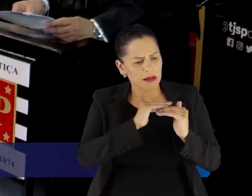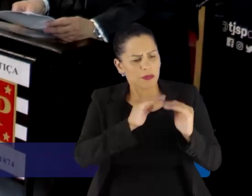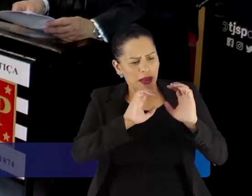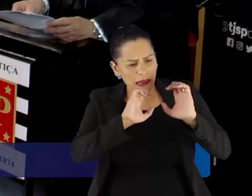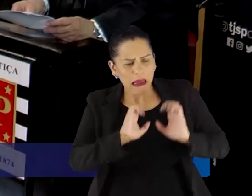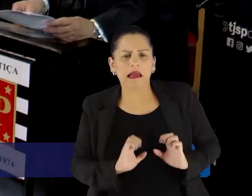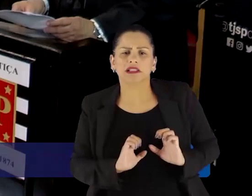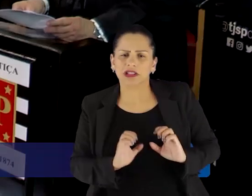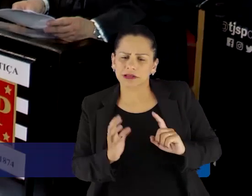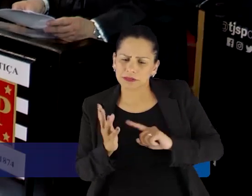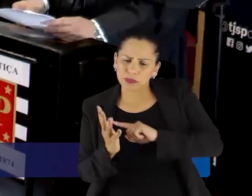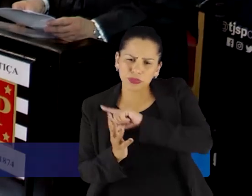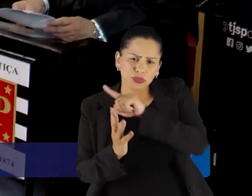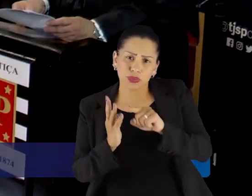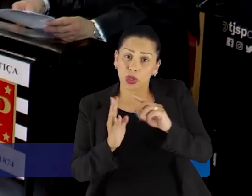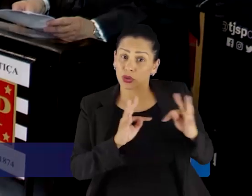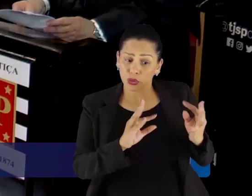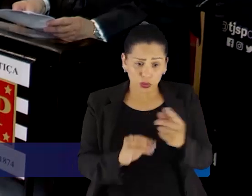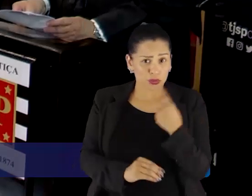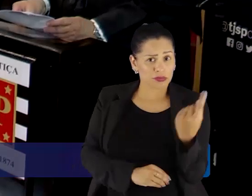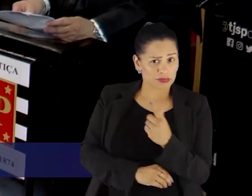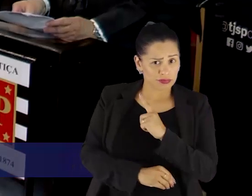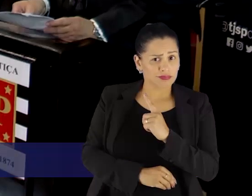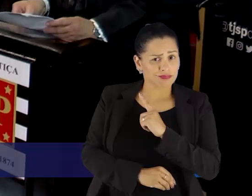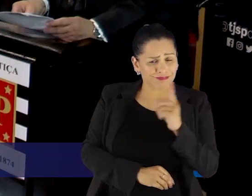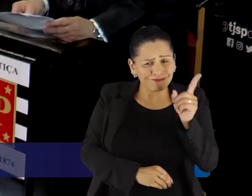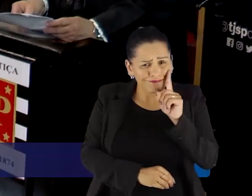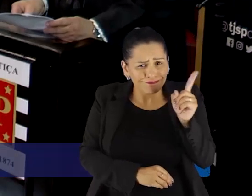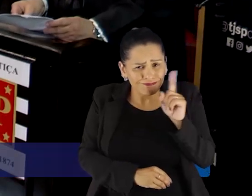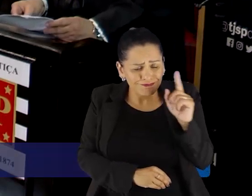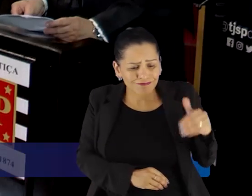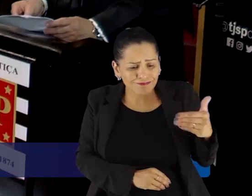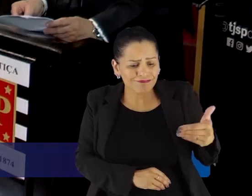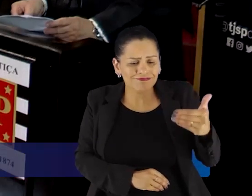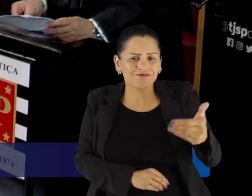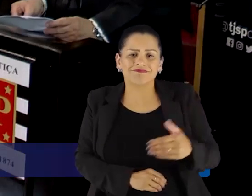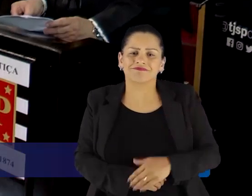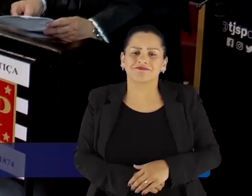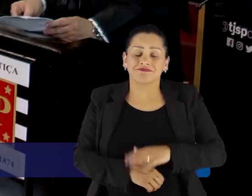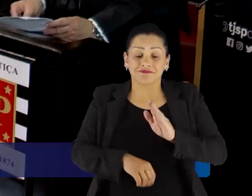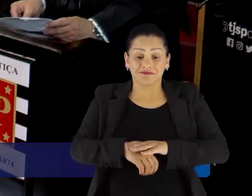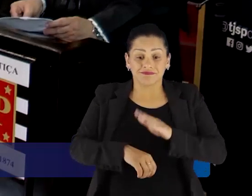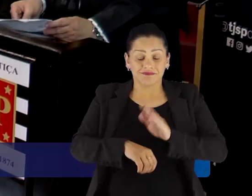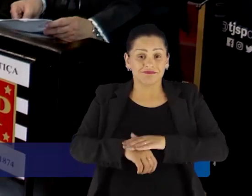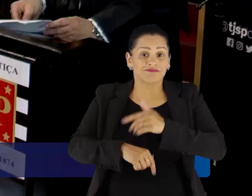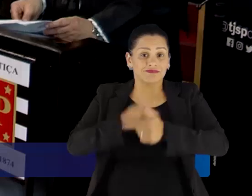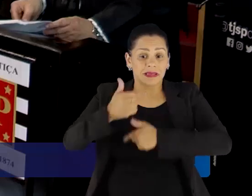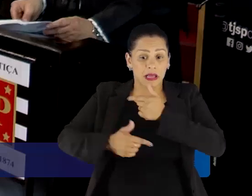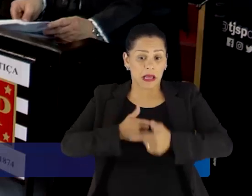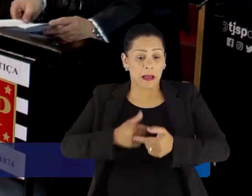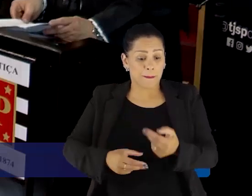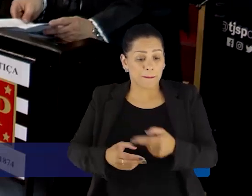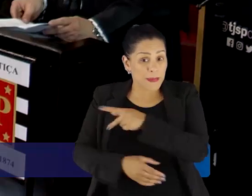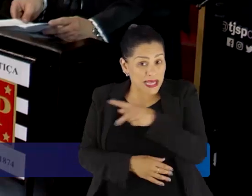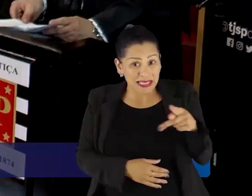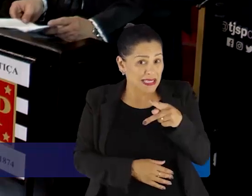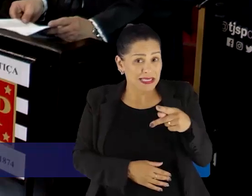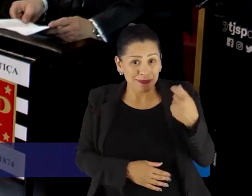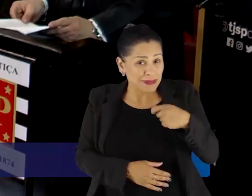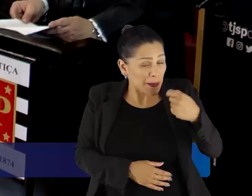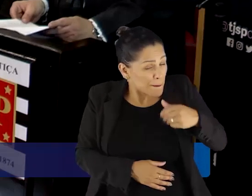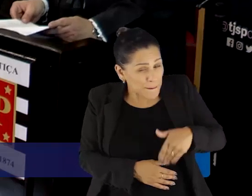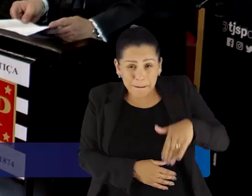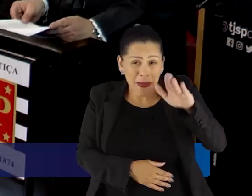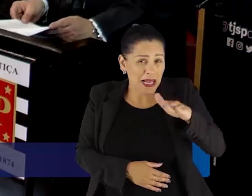que todos nós empenhamos o tornament o exercício da presidência exige mais ainda mais